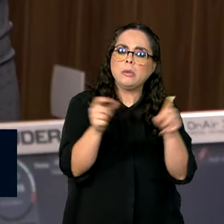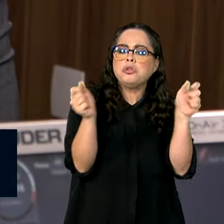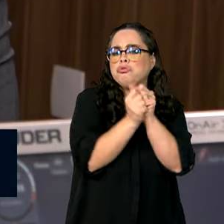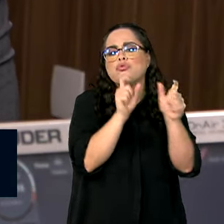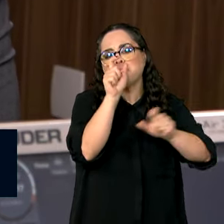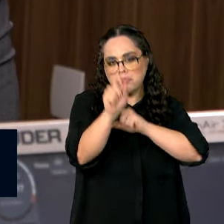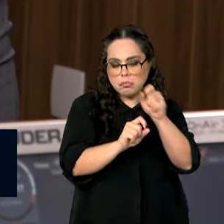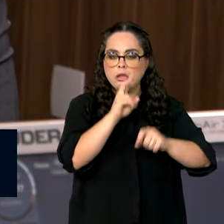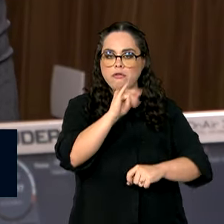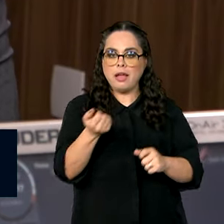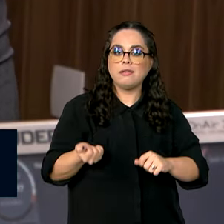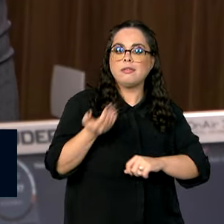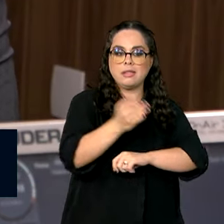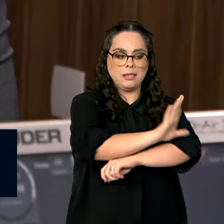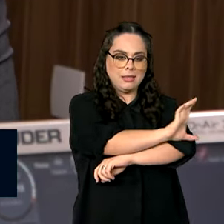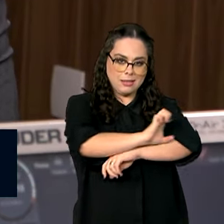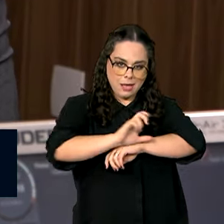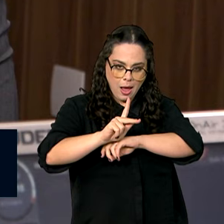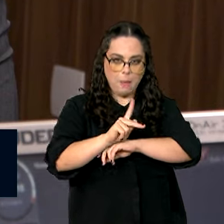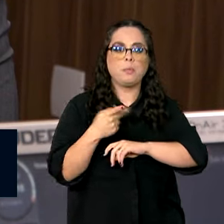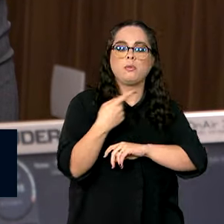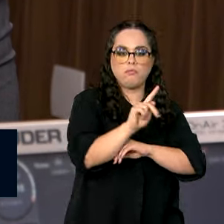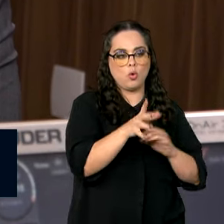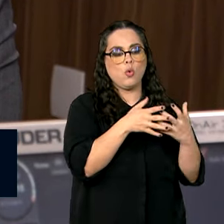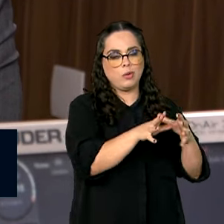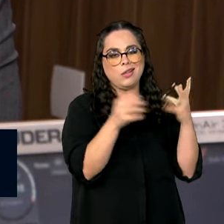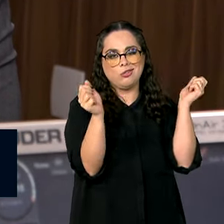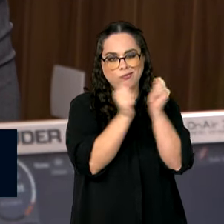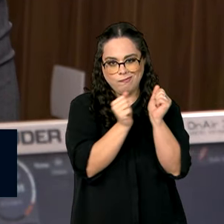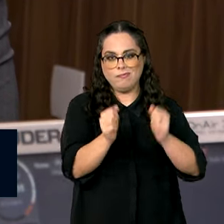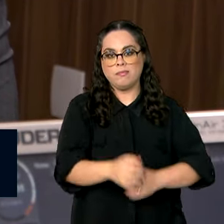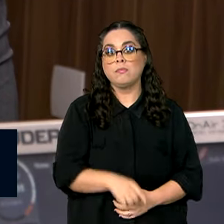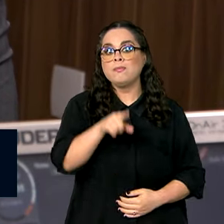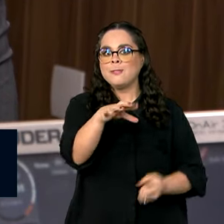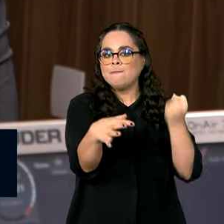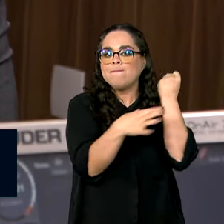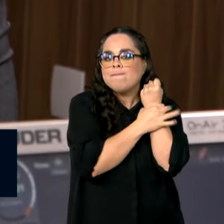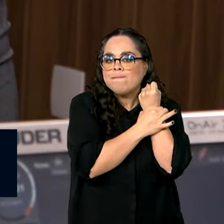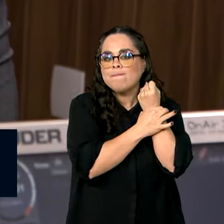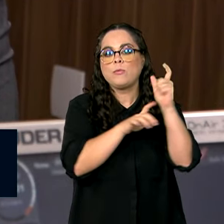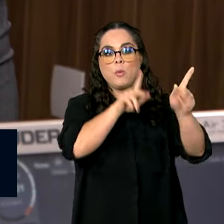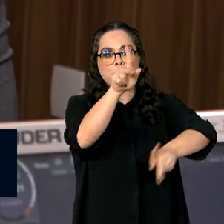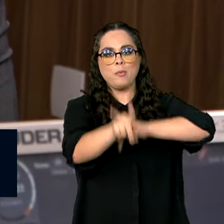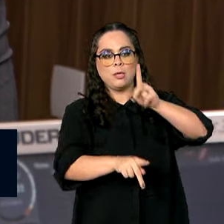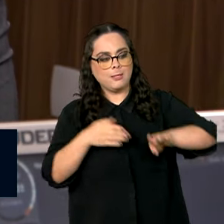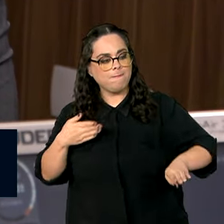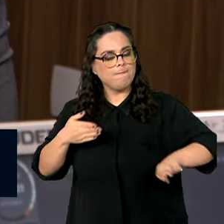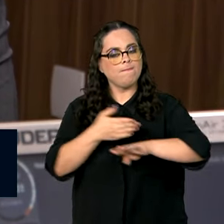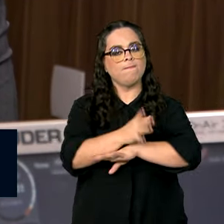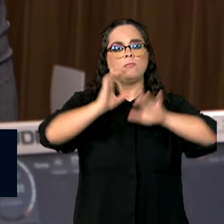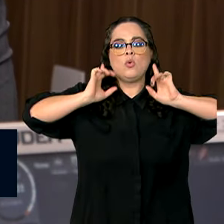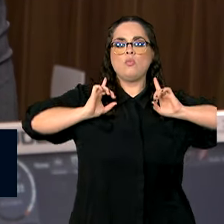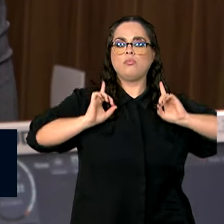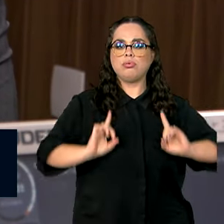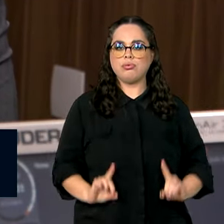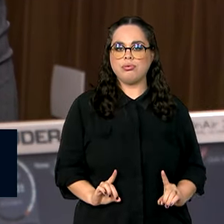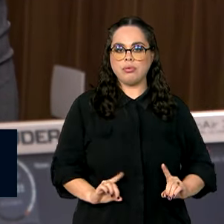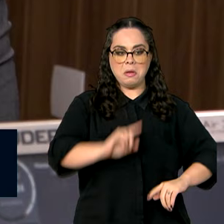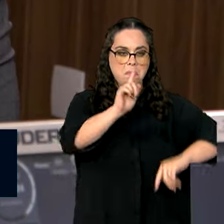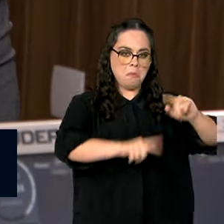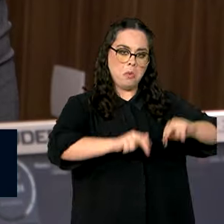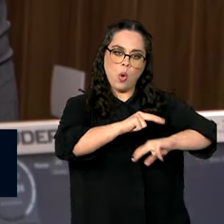vai levar o ciamento também para essas comunidades então isso vai garantir com que a população tenha dignidade possa receber suas